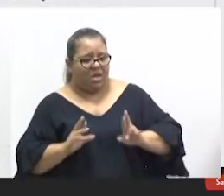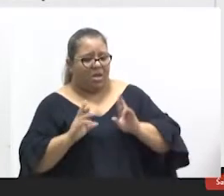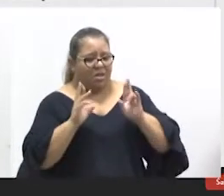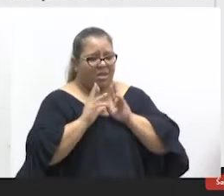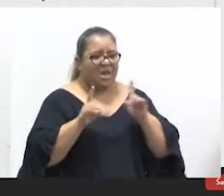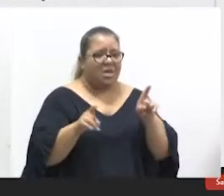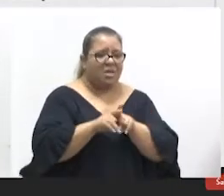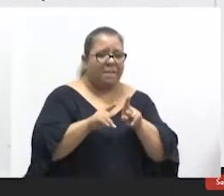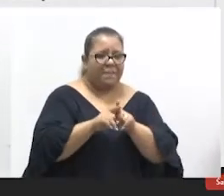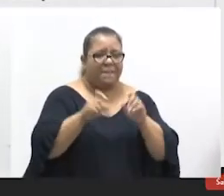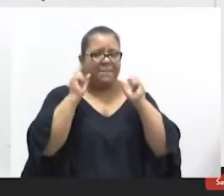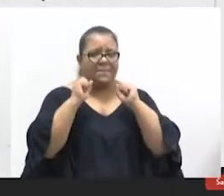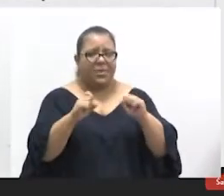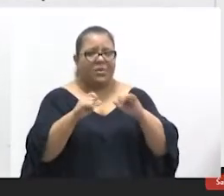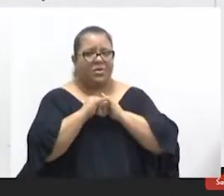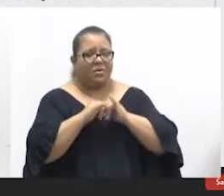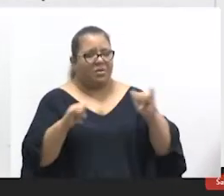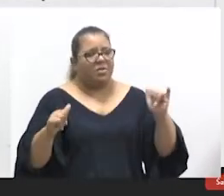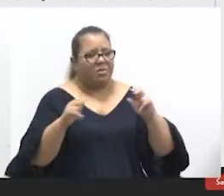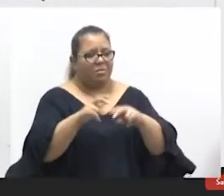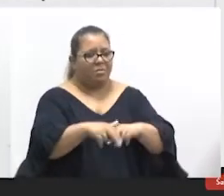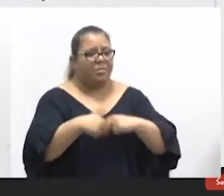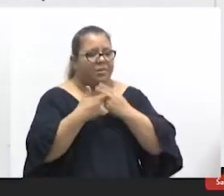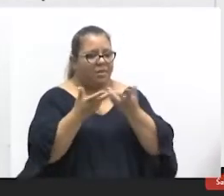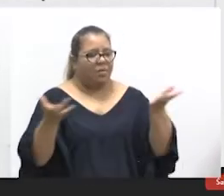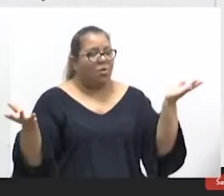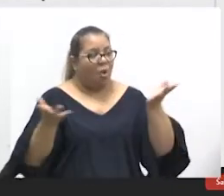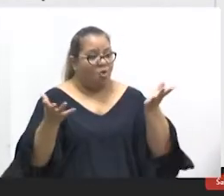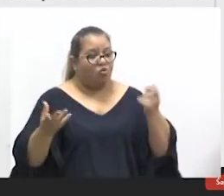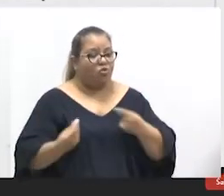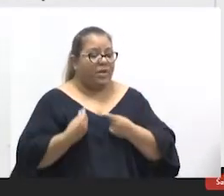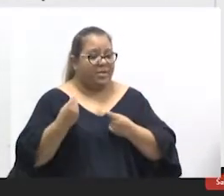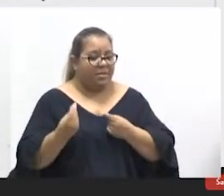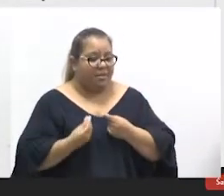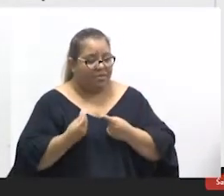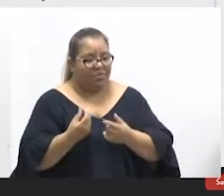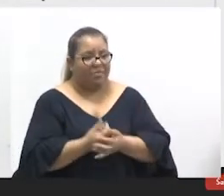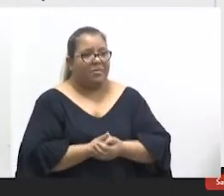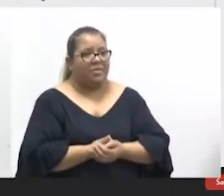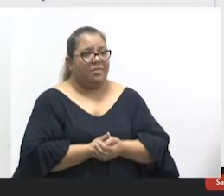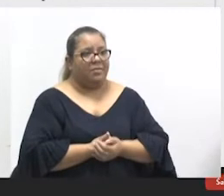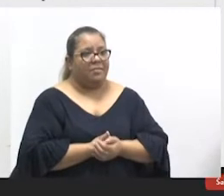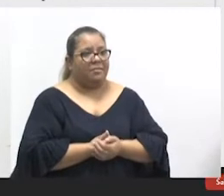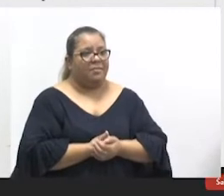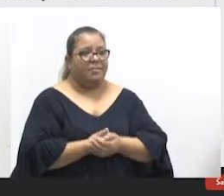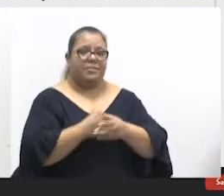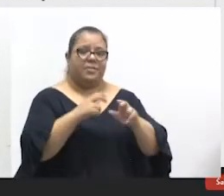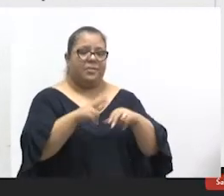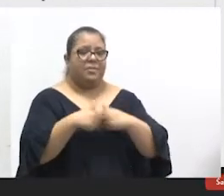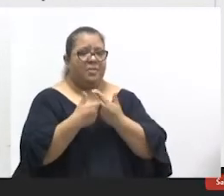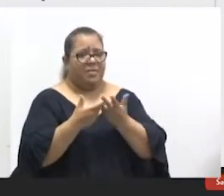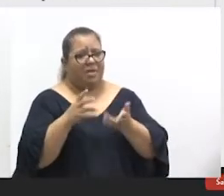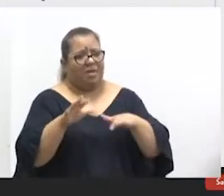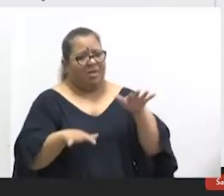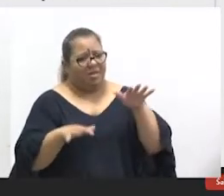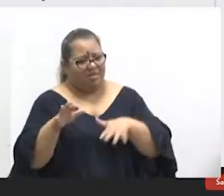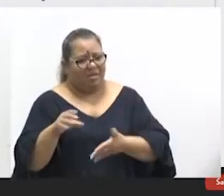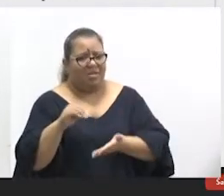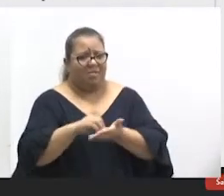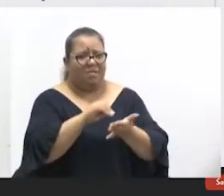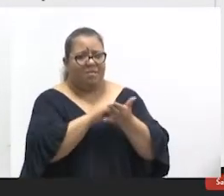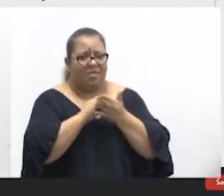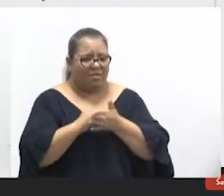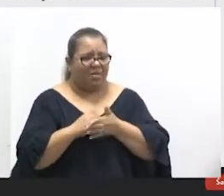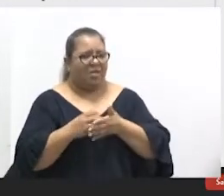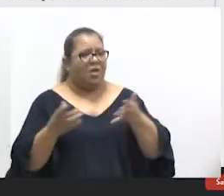pode dizer isso, né, porque realmente existe, né, com todas as falhas, com todas as insuficiências,